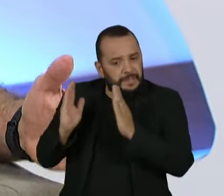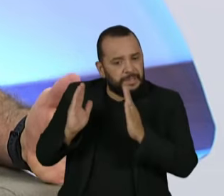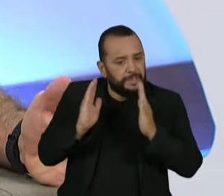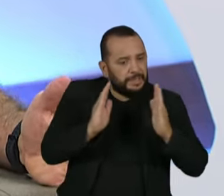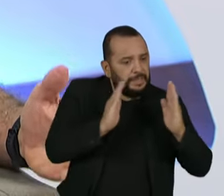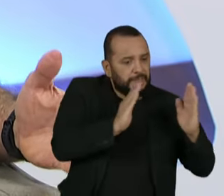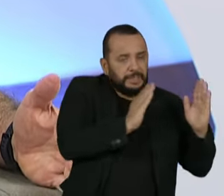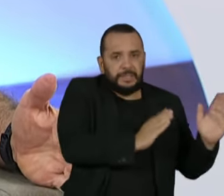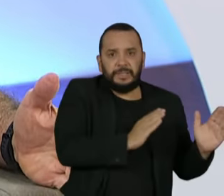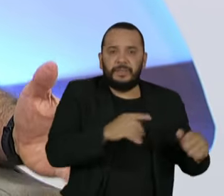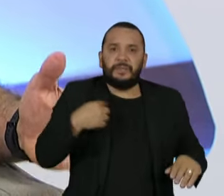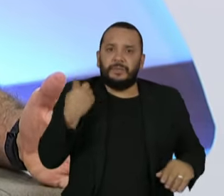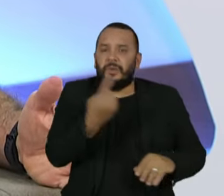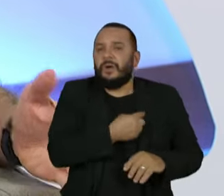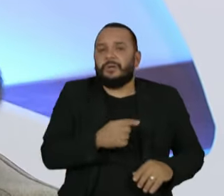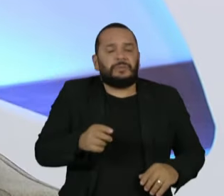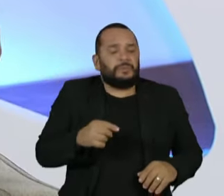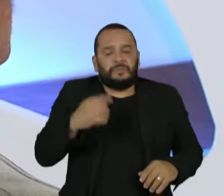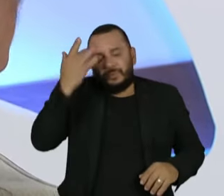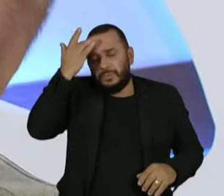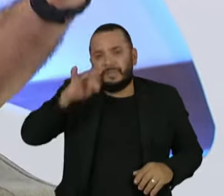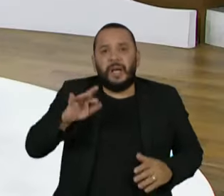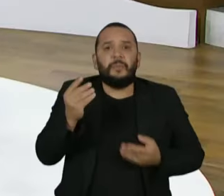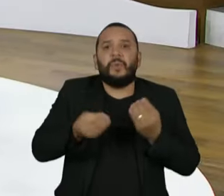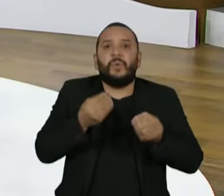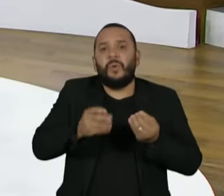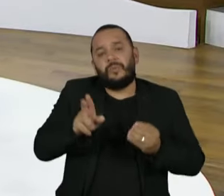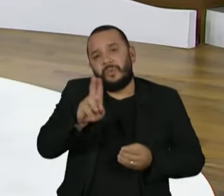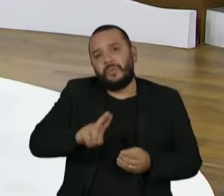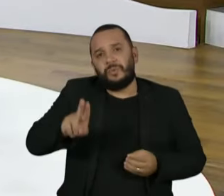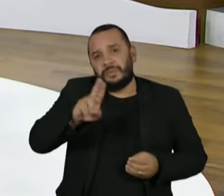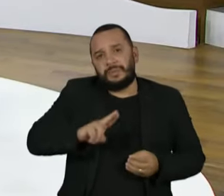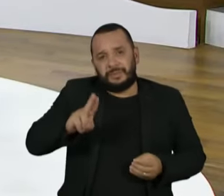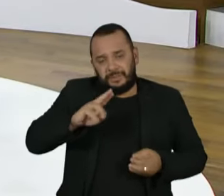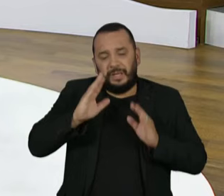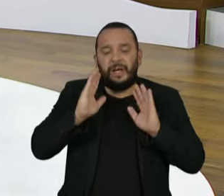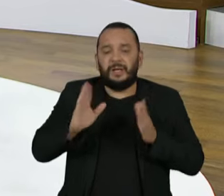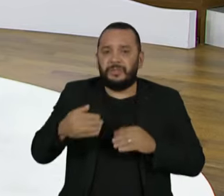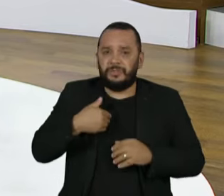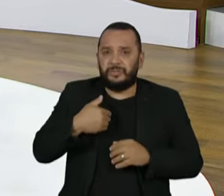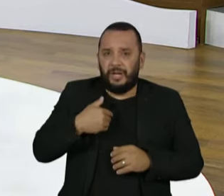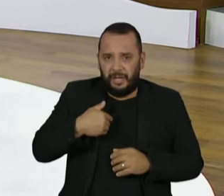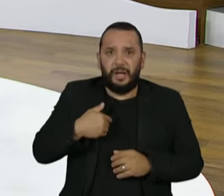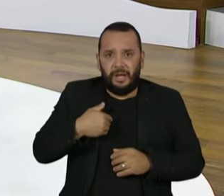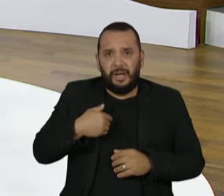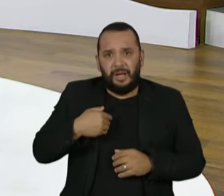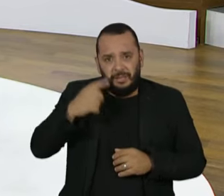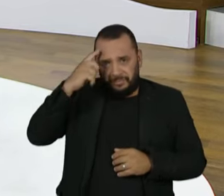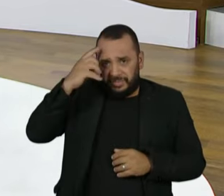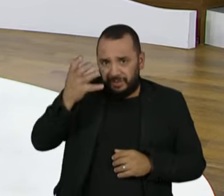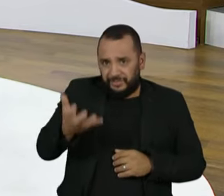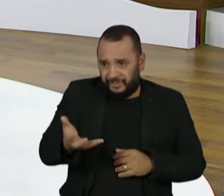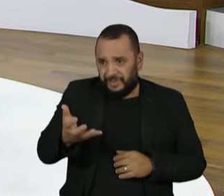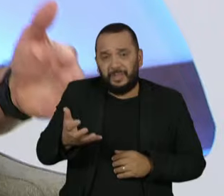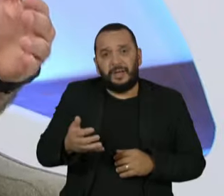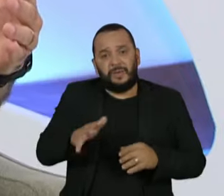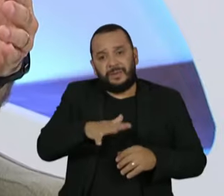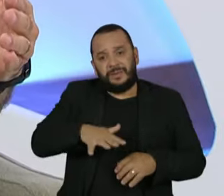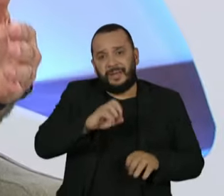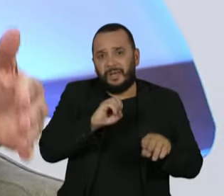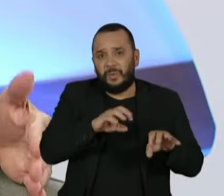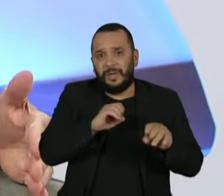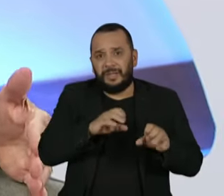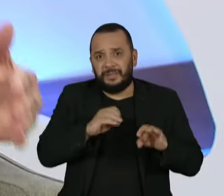a gente usar a própria lamente em larga escala no sistema educacional público e privado e do terceiro setor no país do tamanho do Brasil como é que você vai usar inteligência artificial